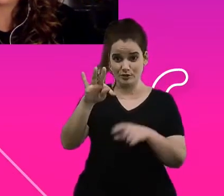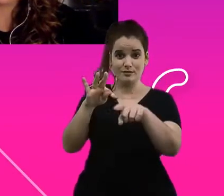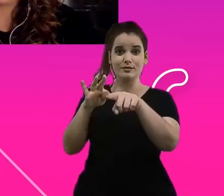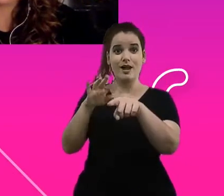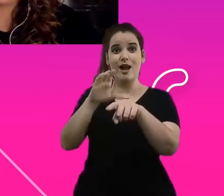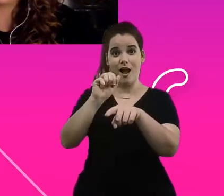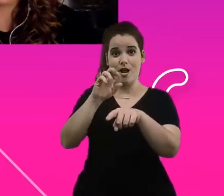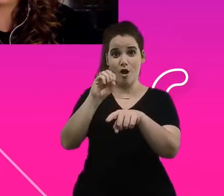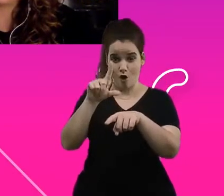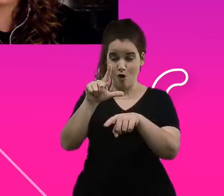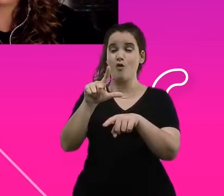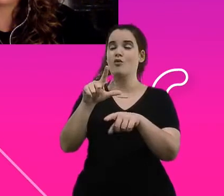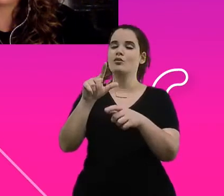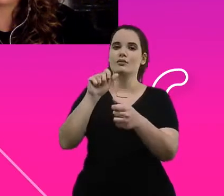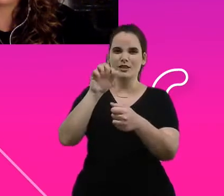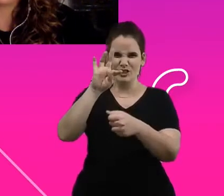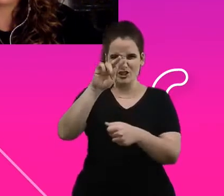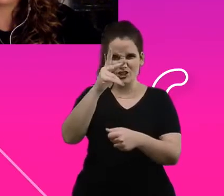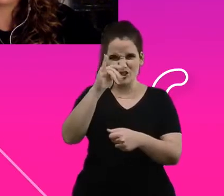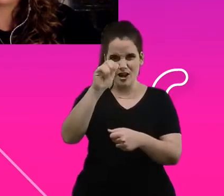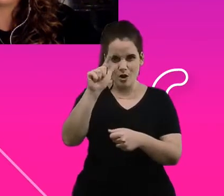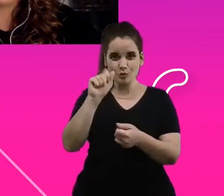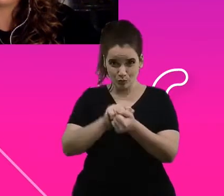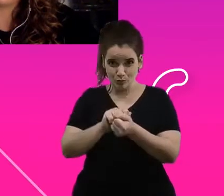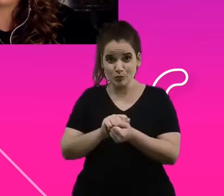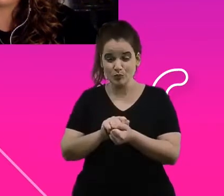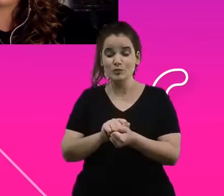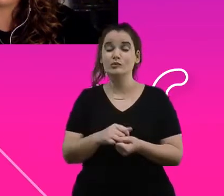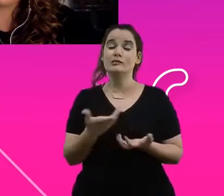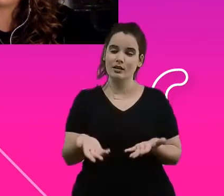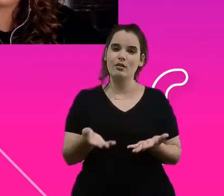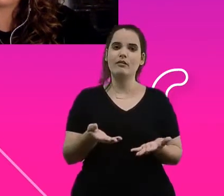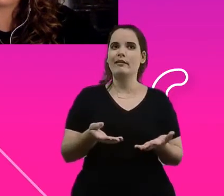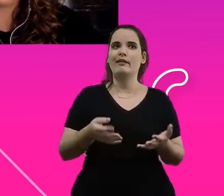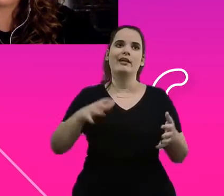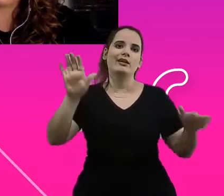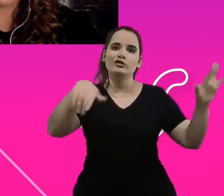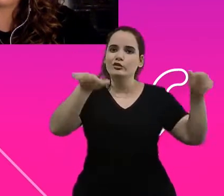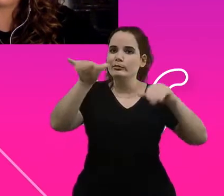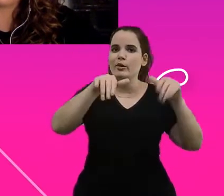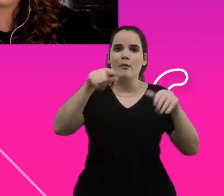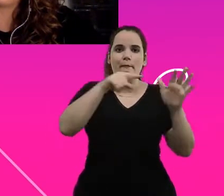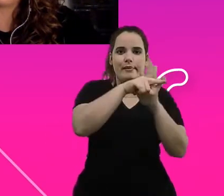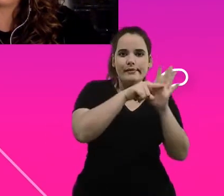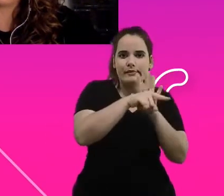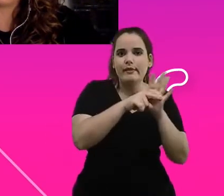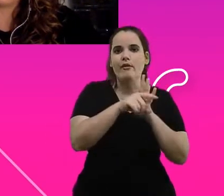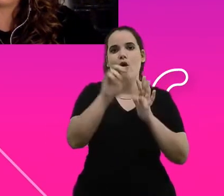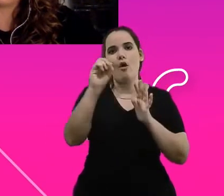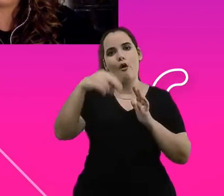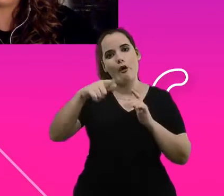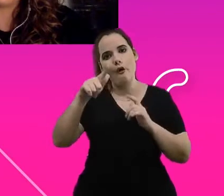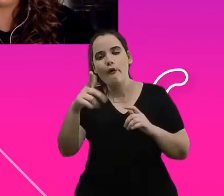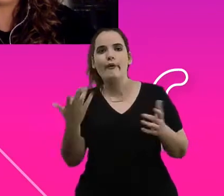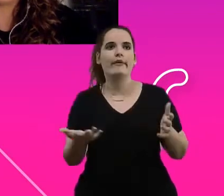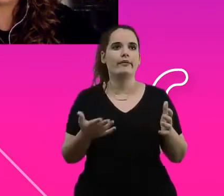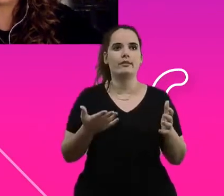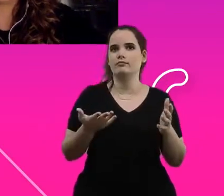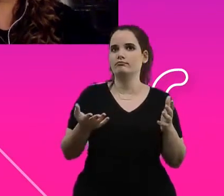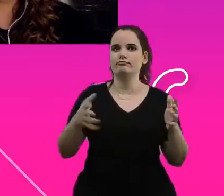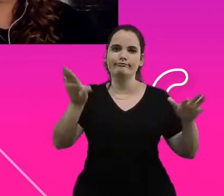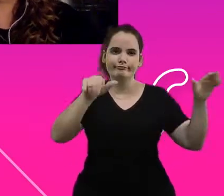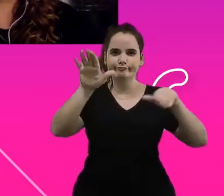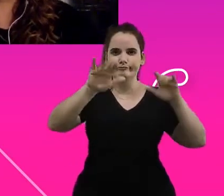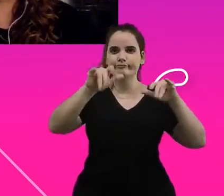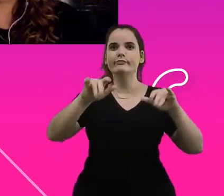reunimos então esta comunidade de organizações sociais, pesquisadores, profissionais de dados, e promovemos aqui o